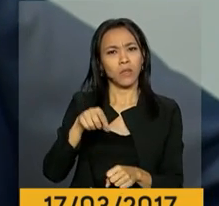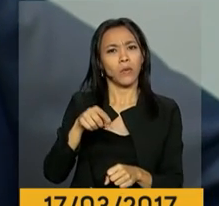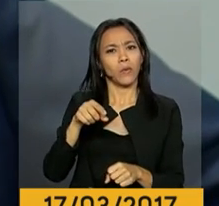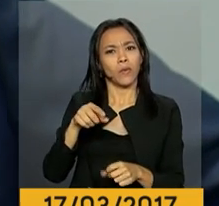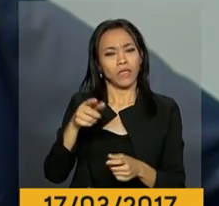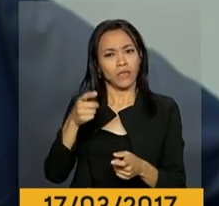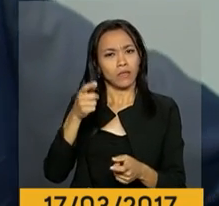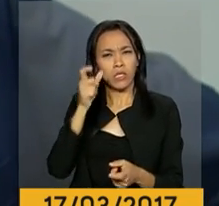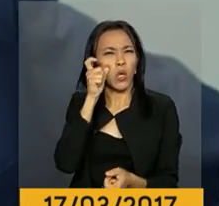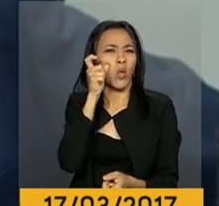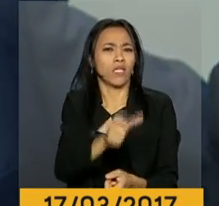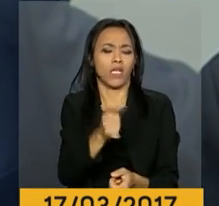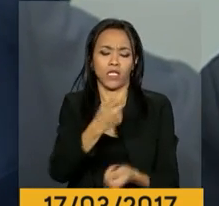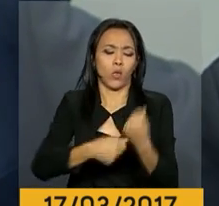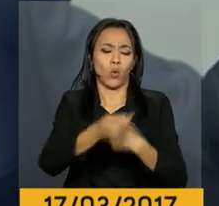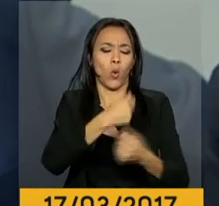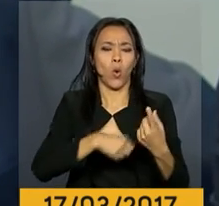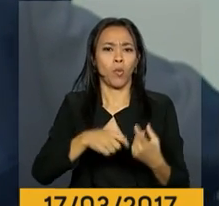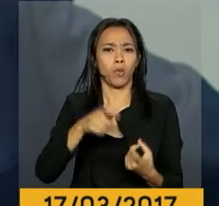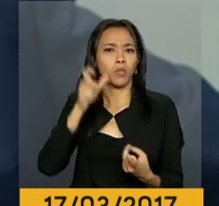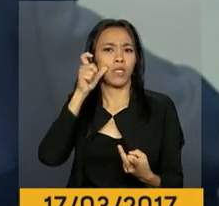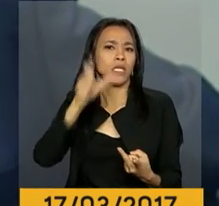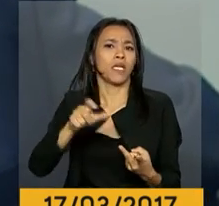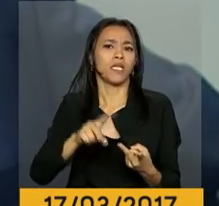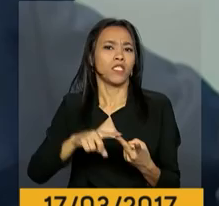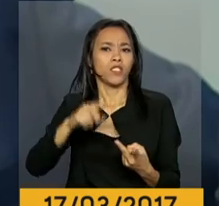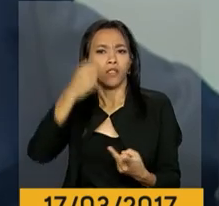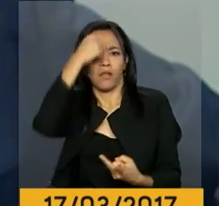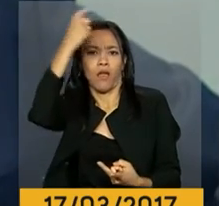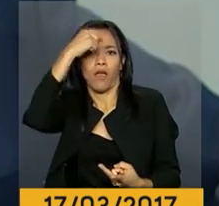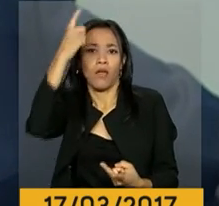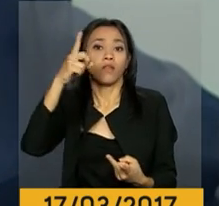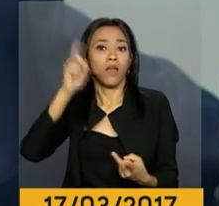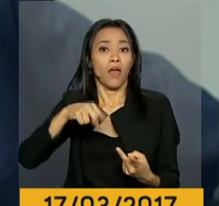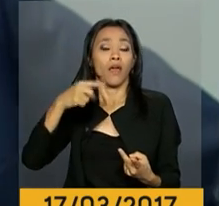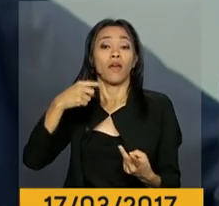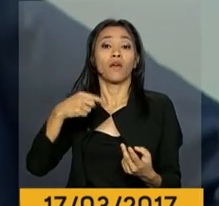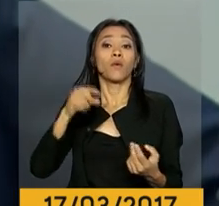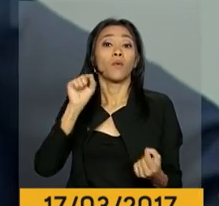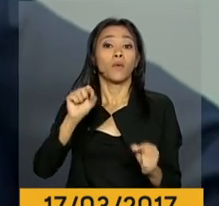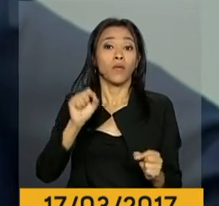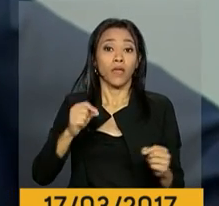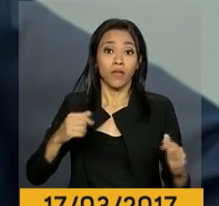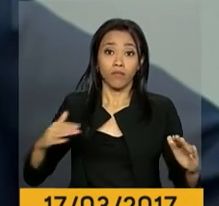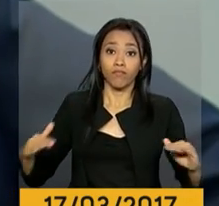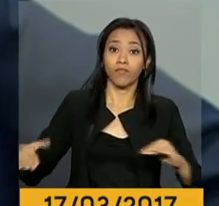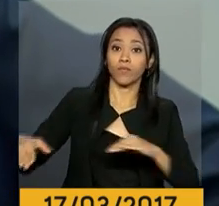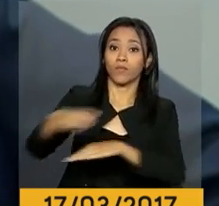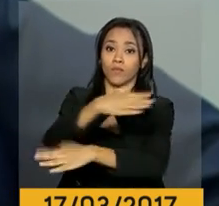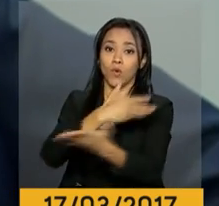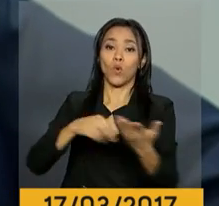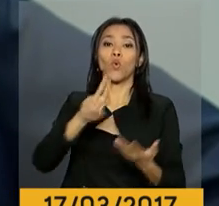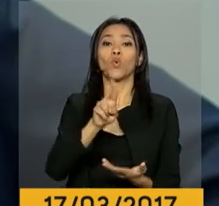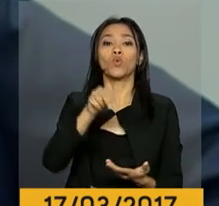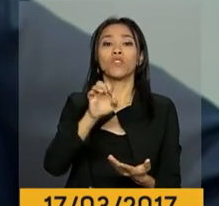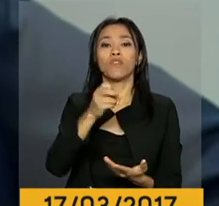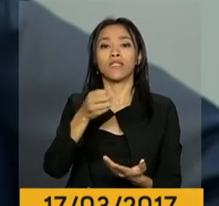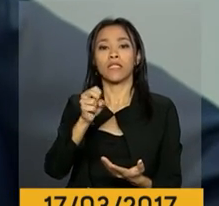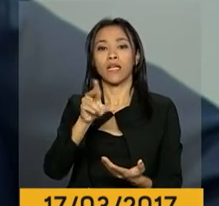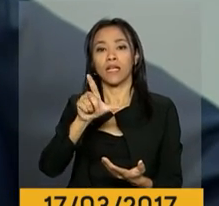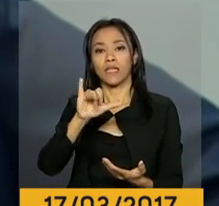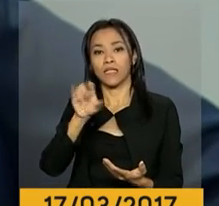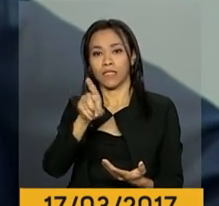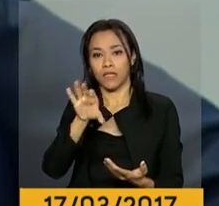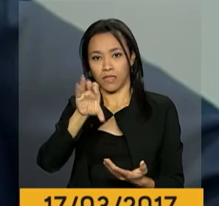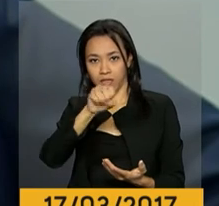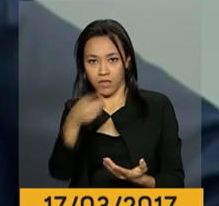econômico, simplesmente, ou por interesse ideológico. É uma universalização. Tanto quando me perguntam do presidente tal, presidente qual, eu